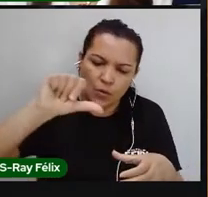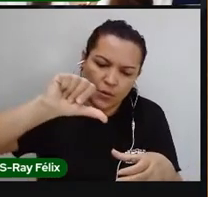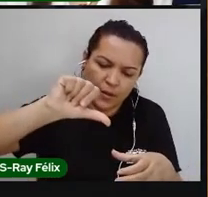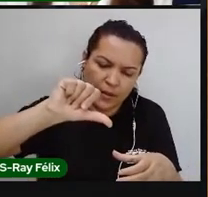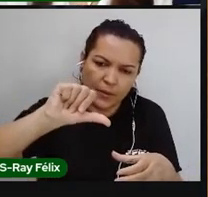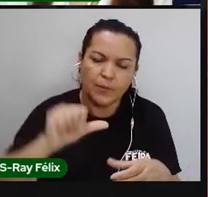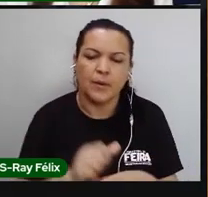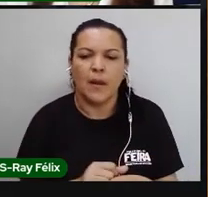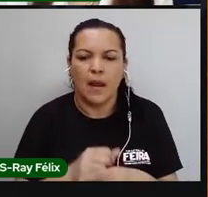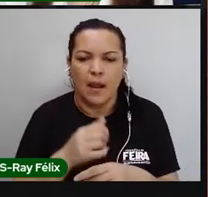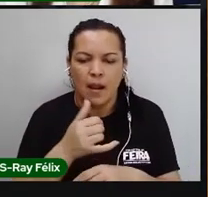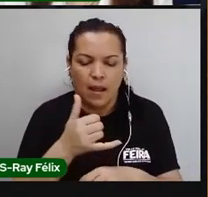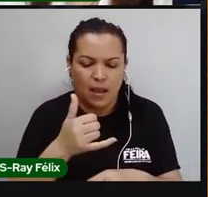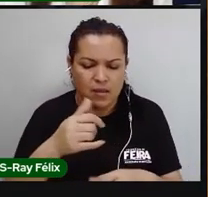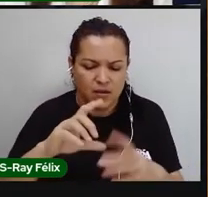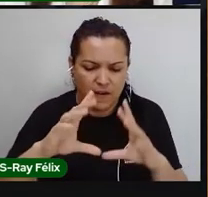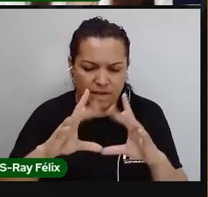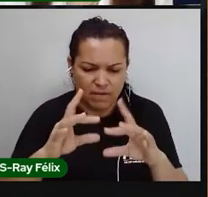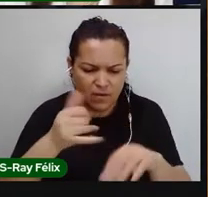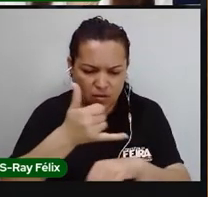e gasoso.